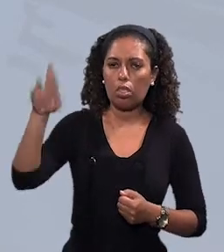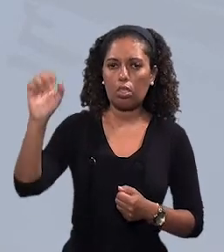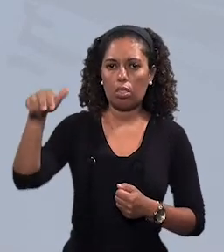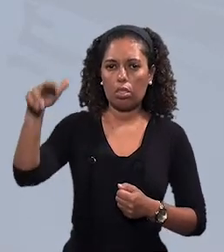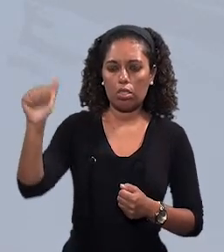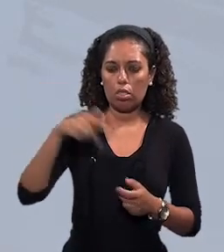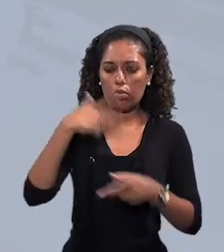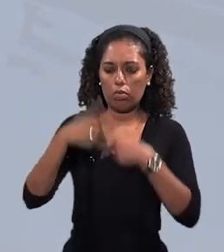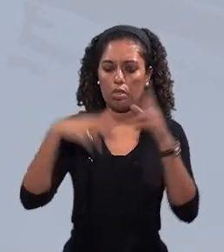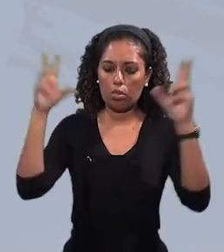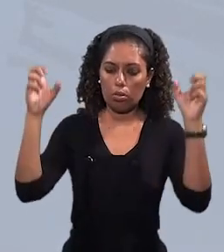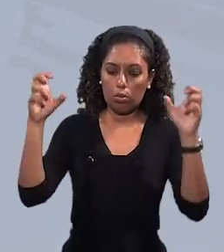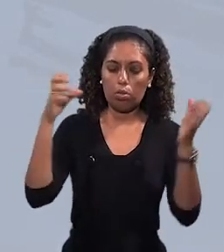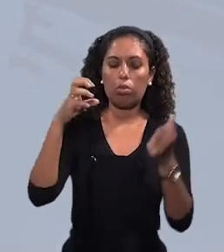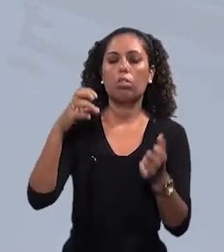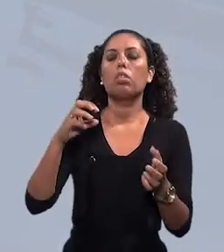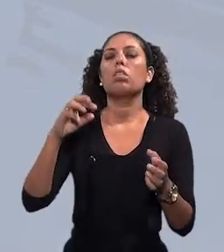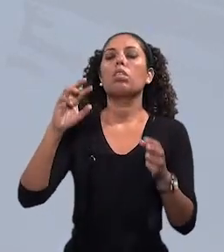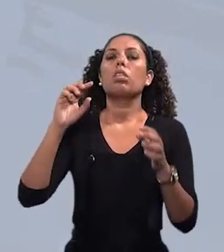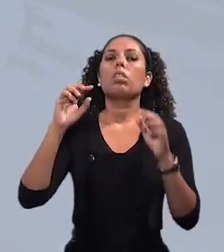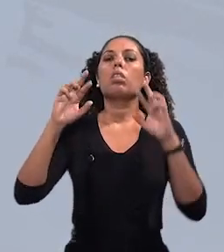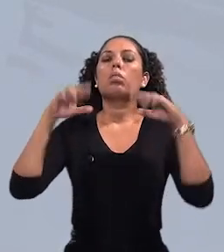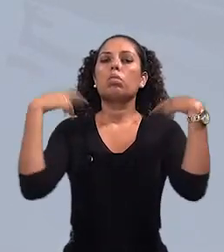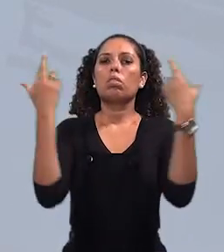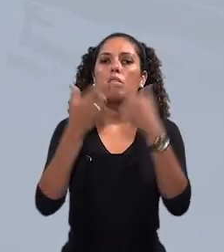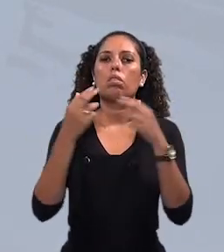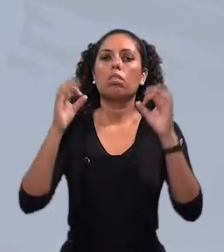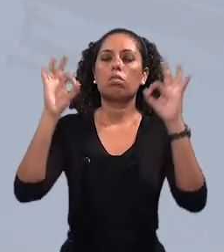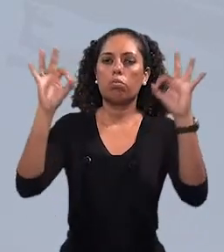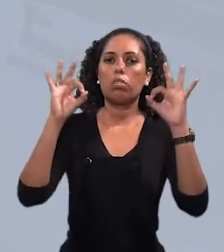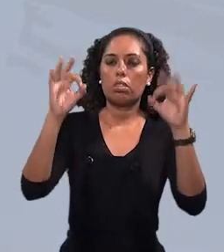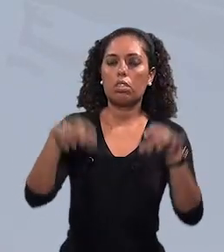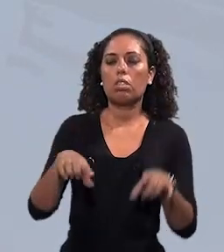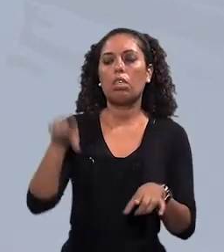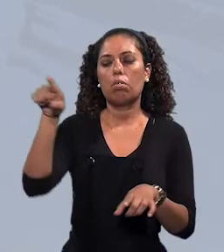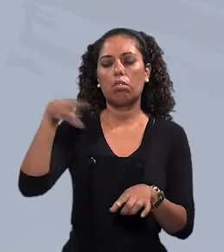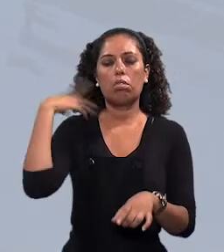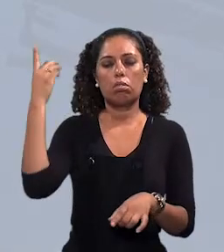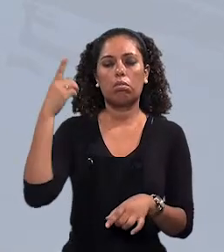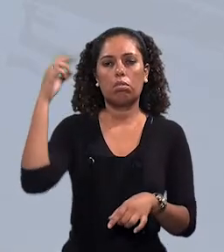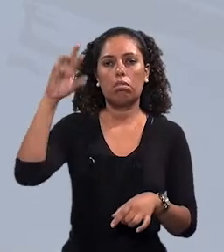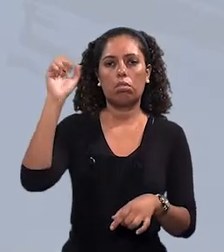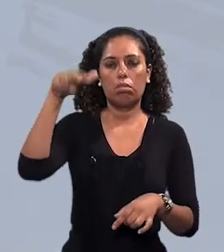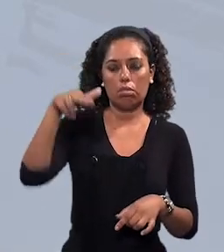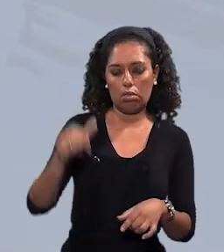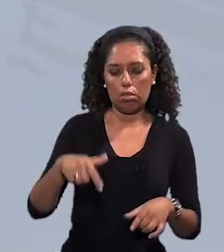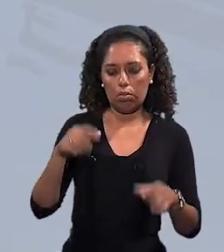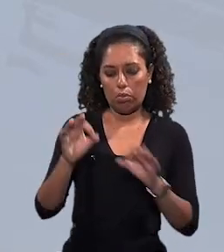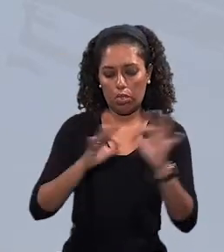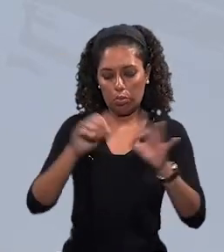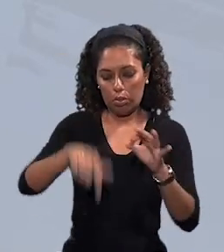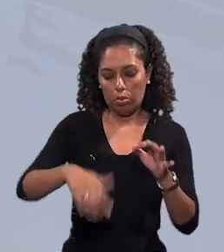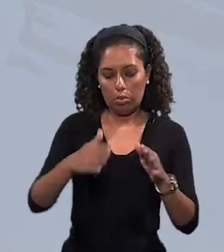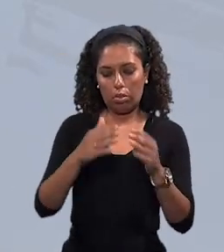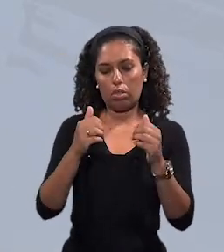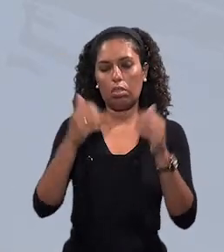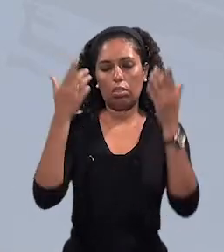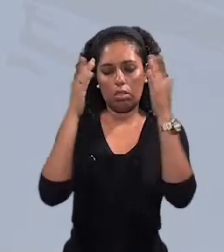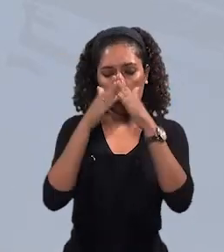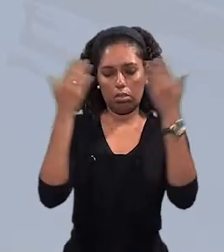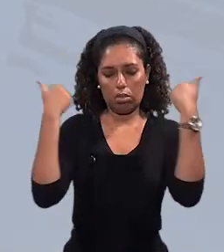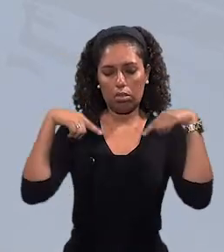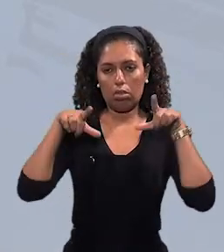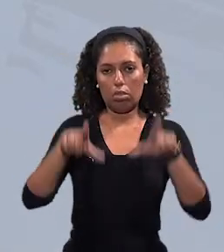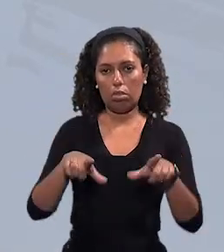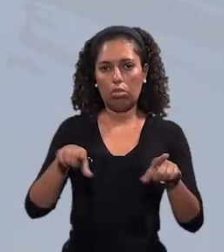Felipe Neto, falando deste assunto do Ninho do Urubu e da solene, em que o deputado Renan Ferreirinha realizou aqui na LERJ